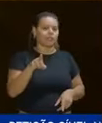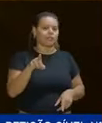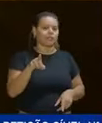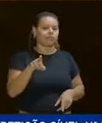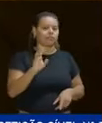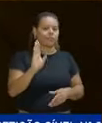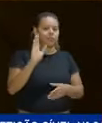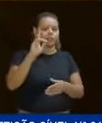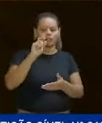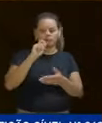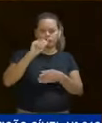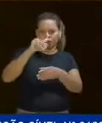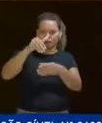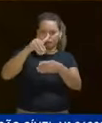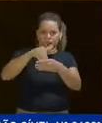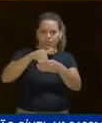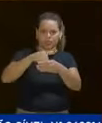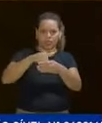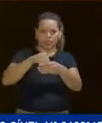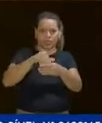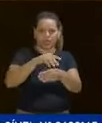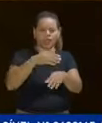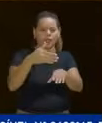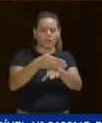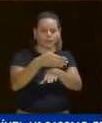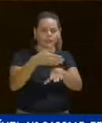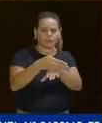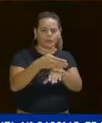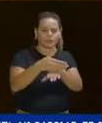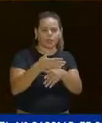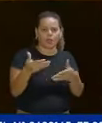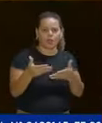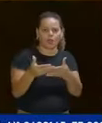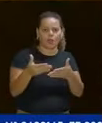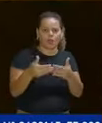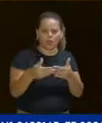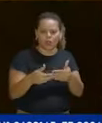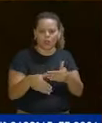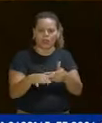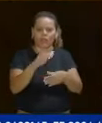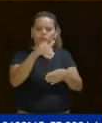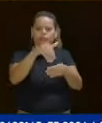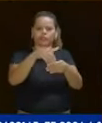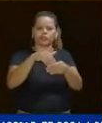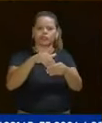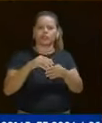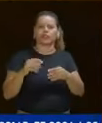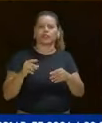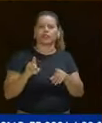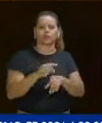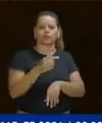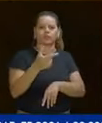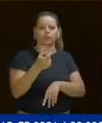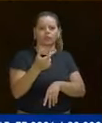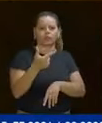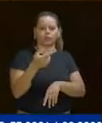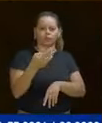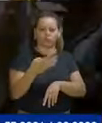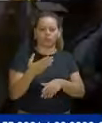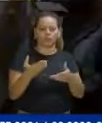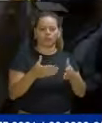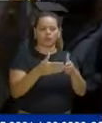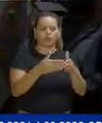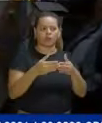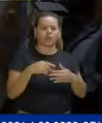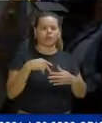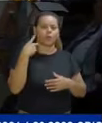requerente, para que ela, tá, participe das eleições de 2024, tá, como candidata a vereadora.